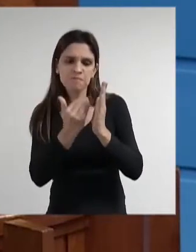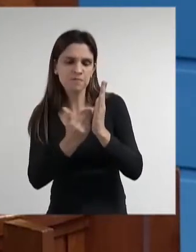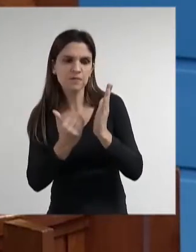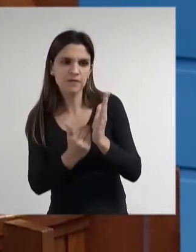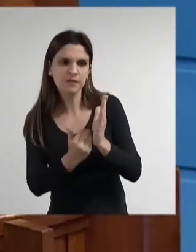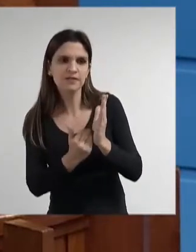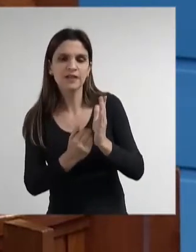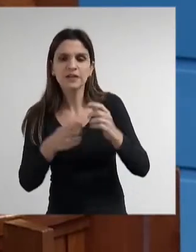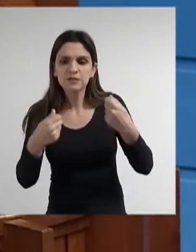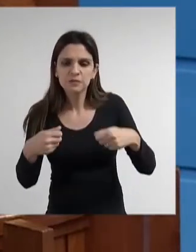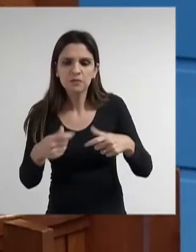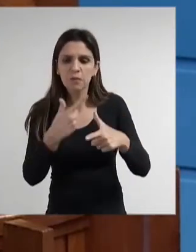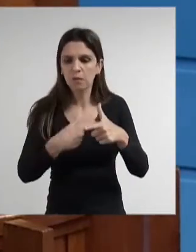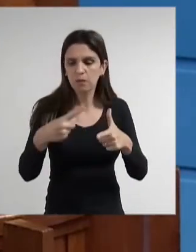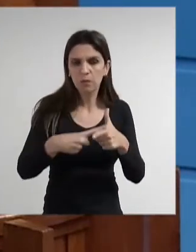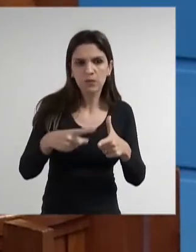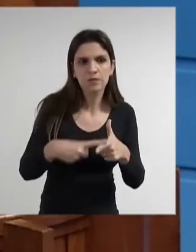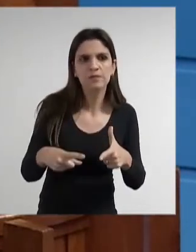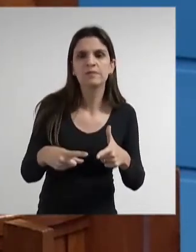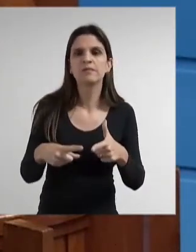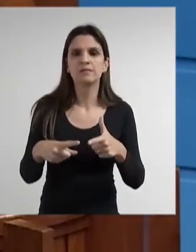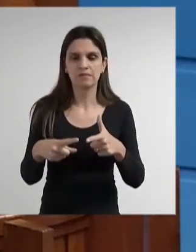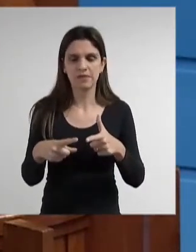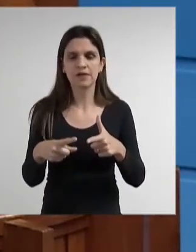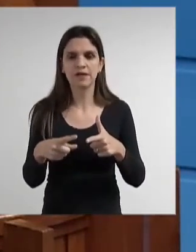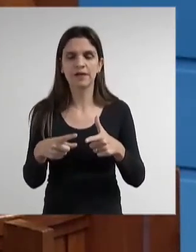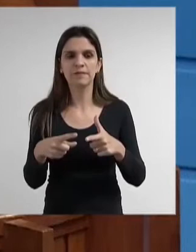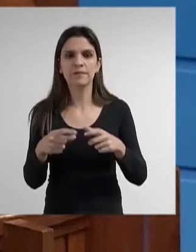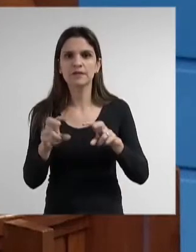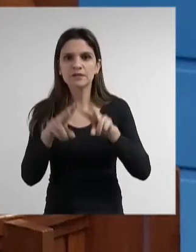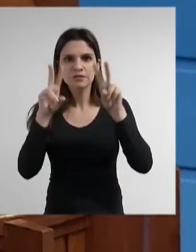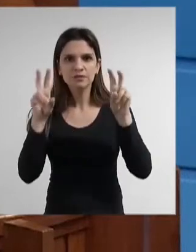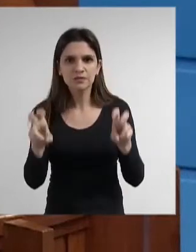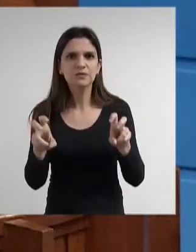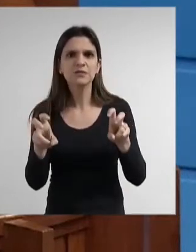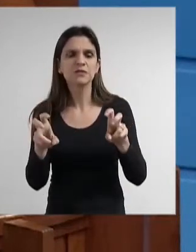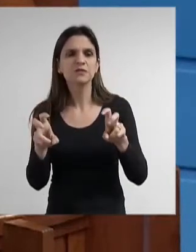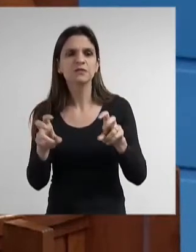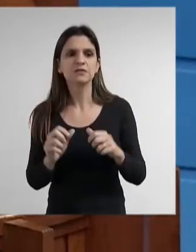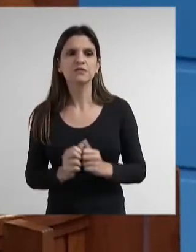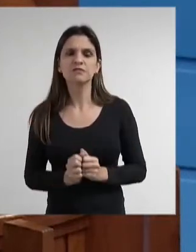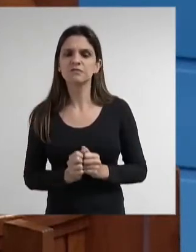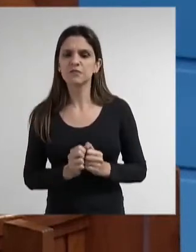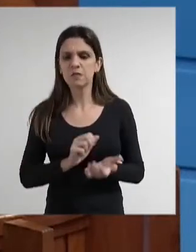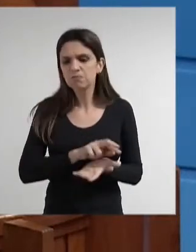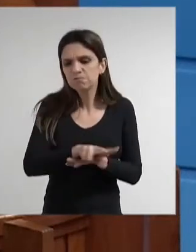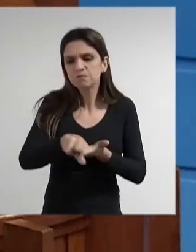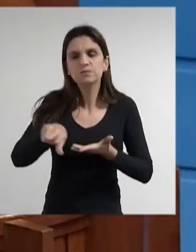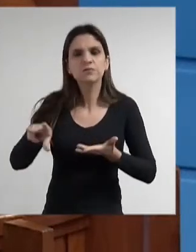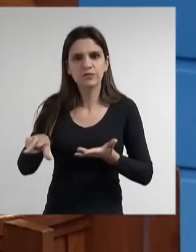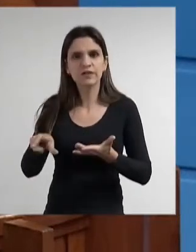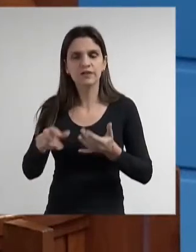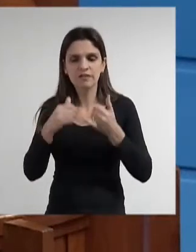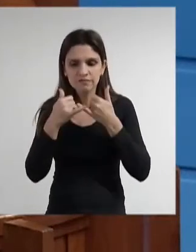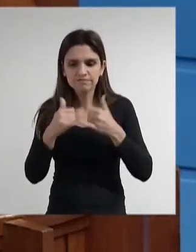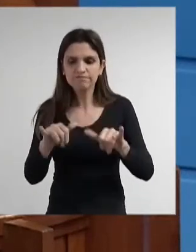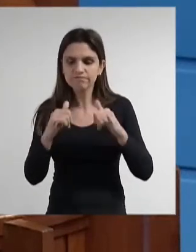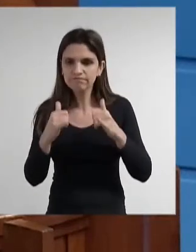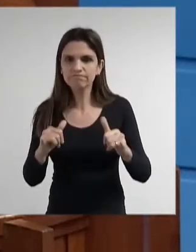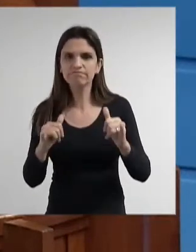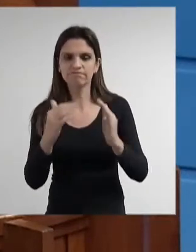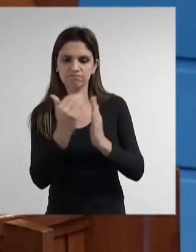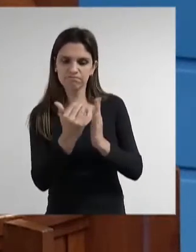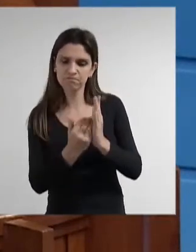das carências do assunto segurança em nosso Estado. É também nessas operações que são